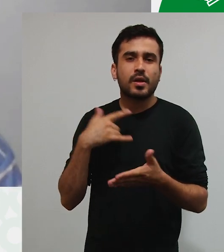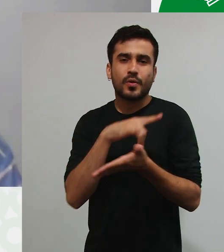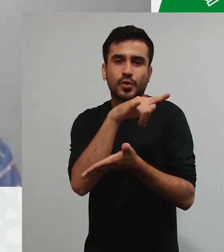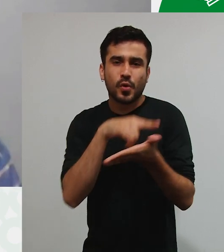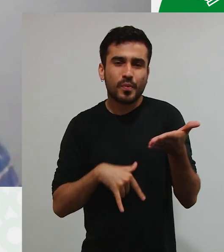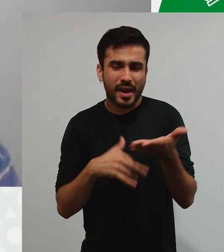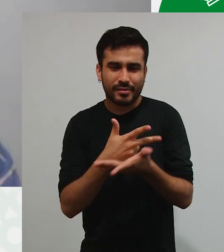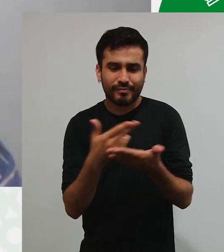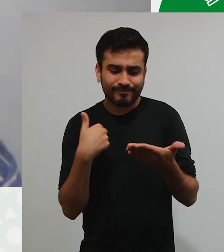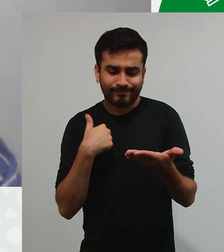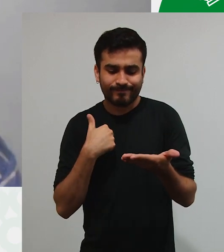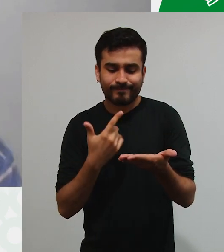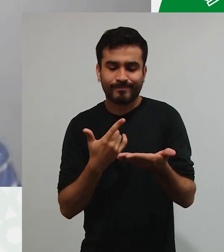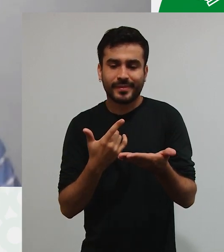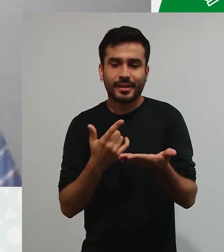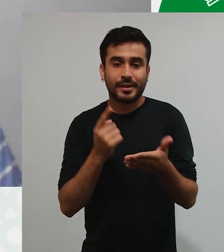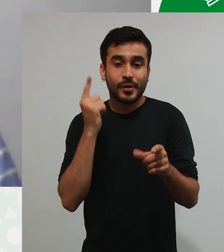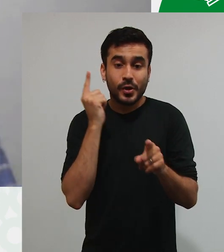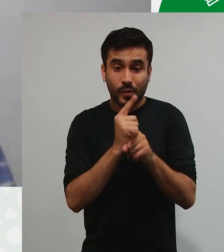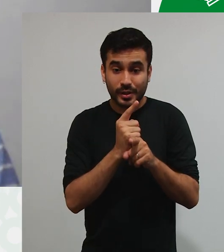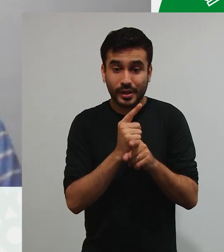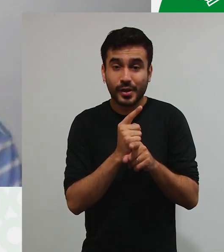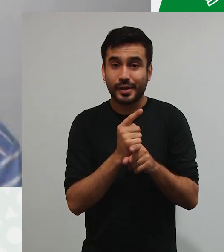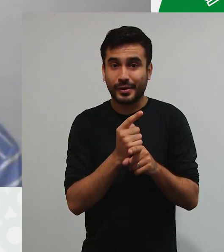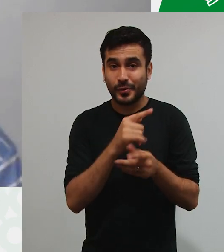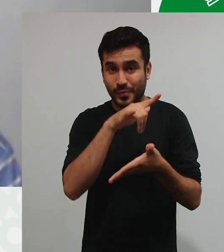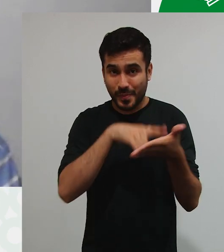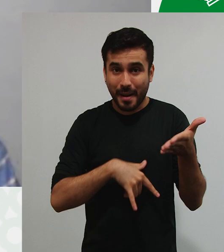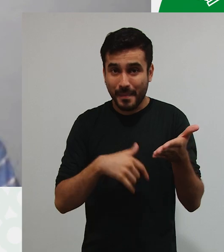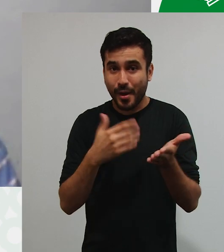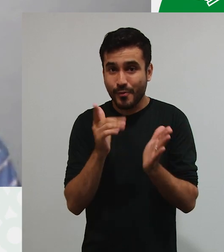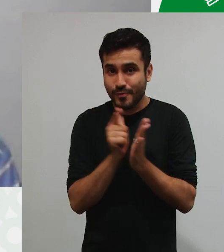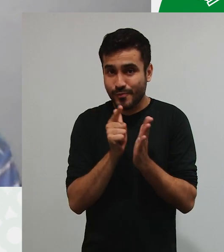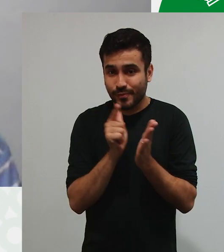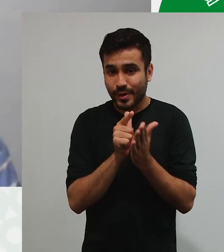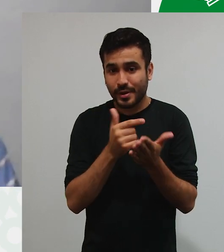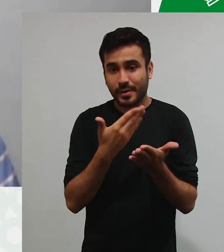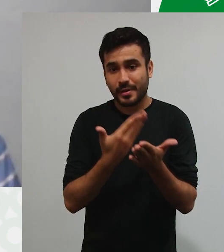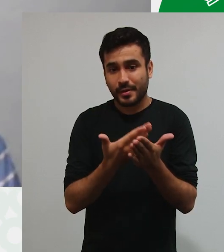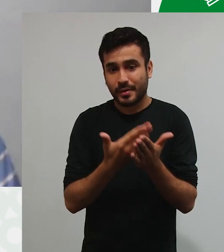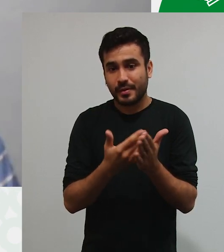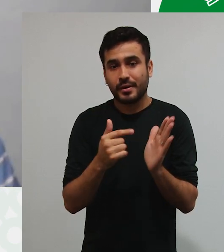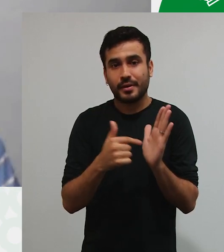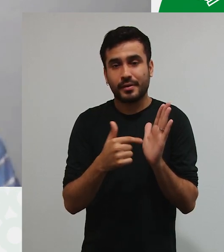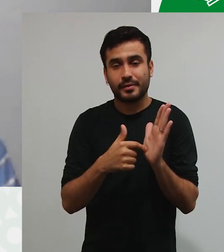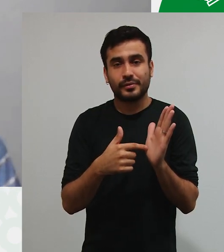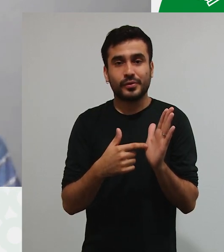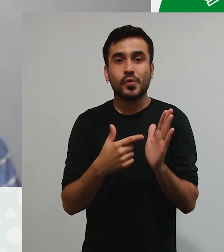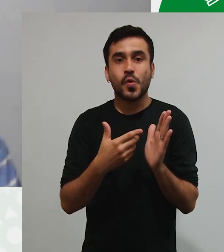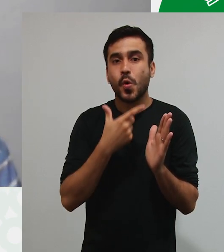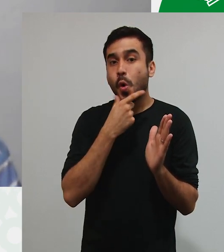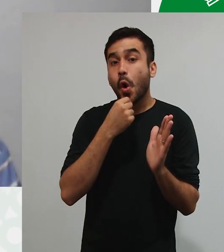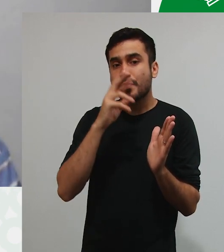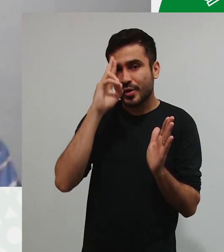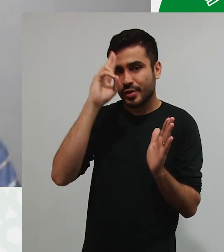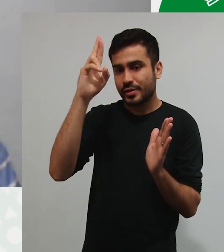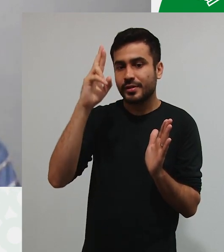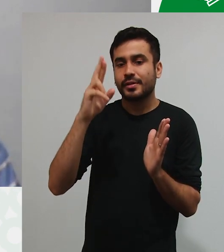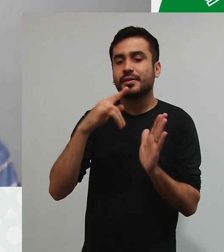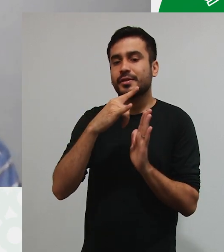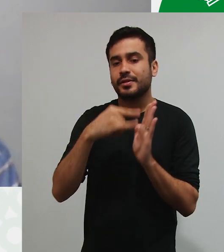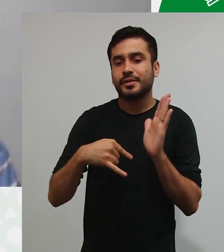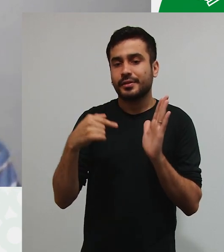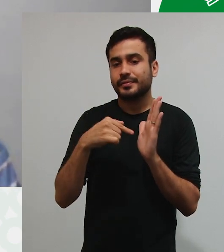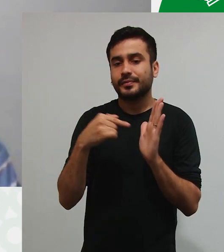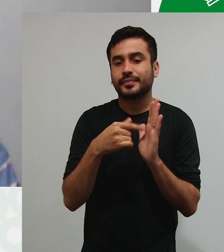semana passada, eu mexendo em alguns documentos, eu achei uma declaração feita pelo